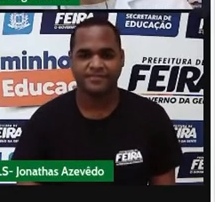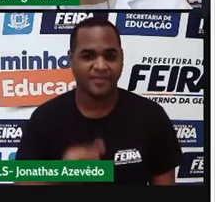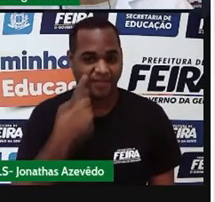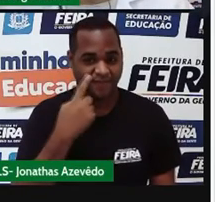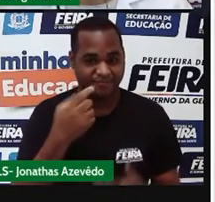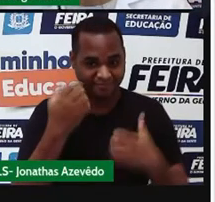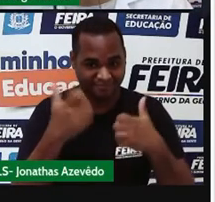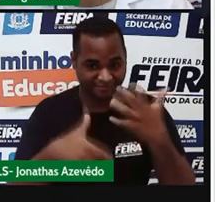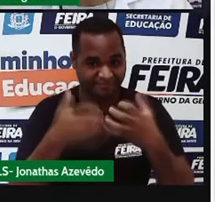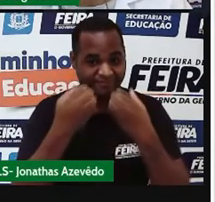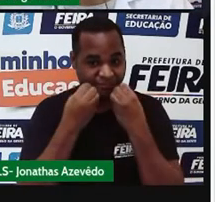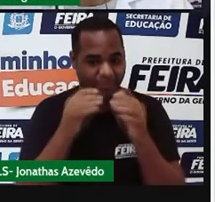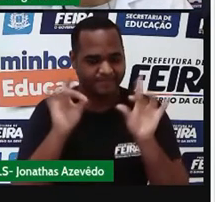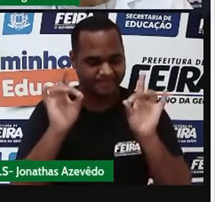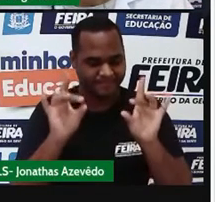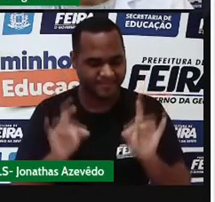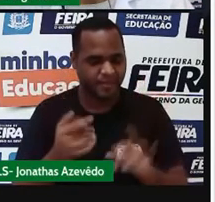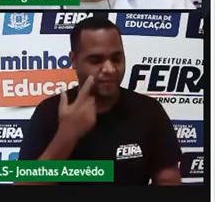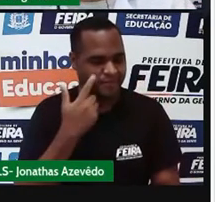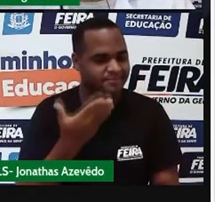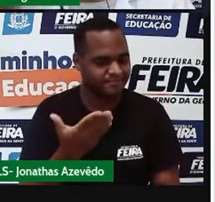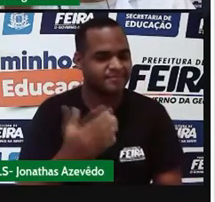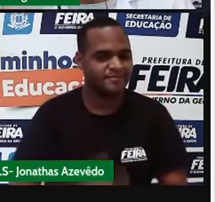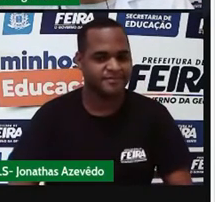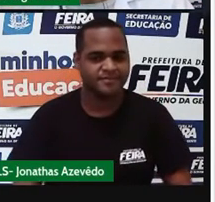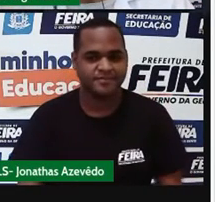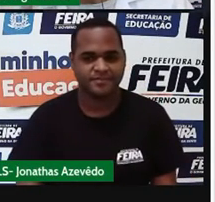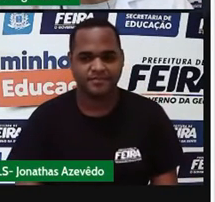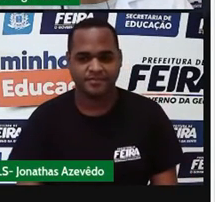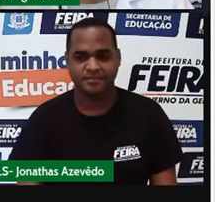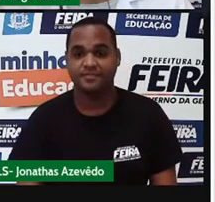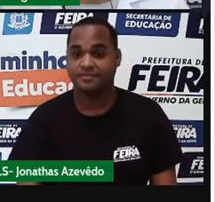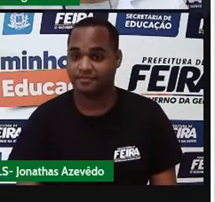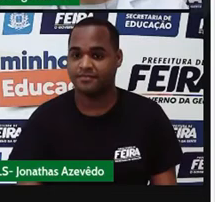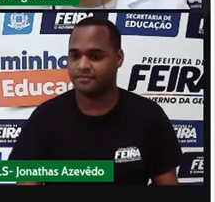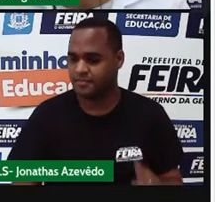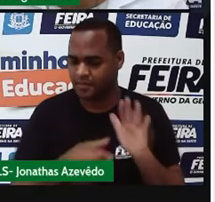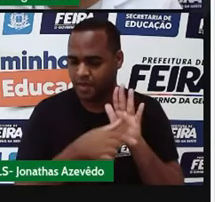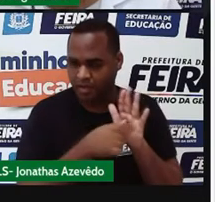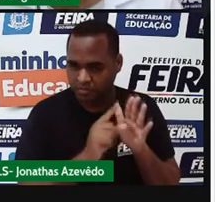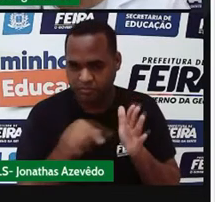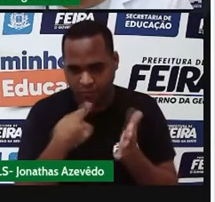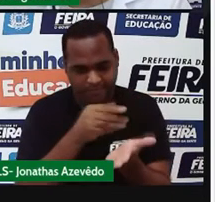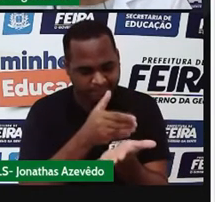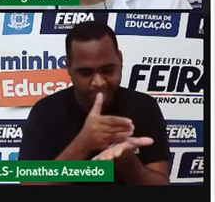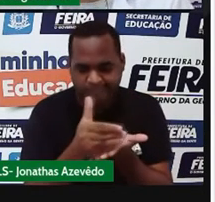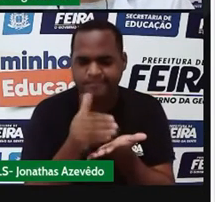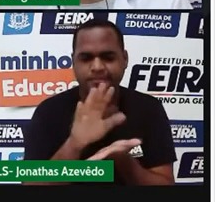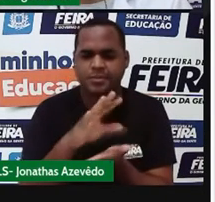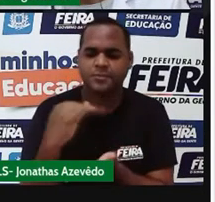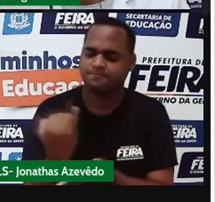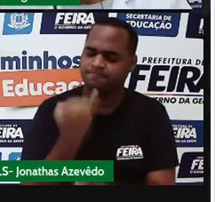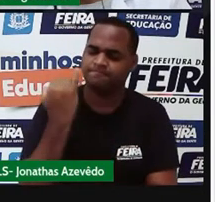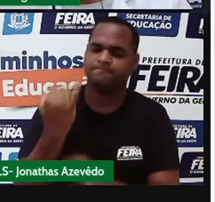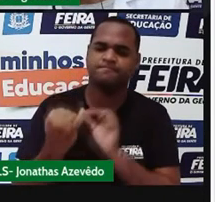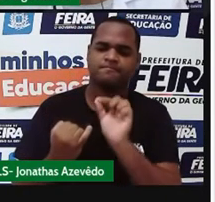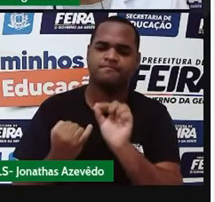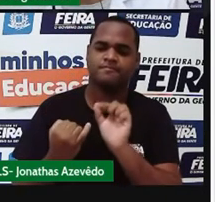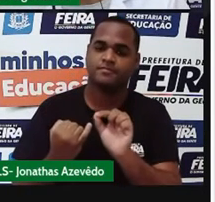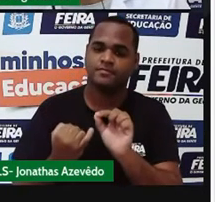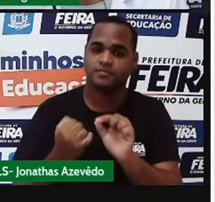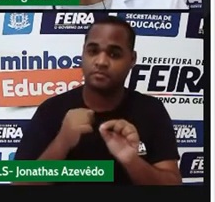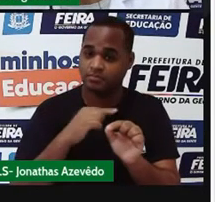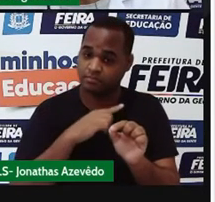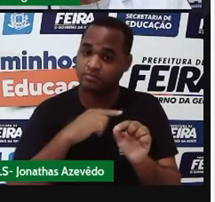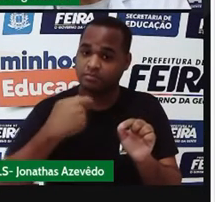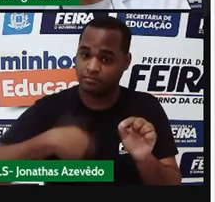que a coisa bacana de se fazer mas antes né da gente conversar que que seria interessante você